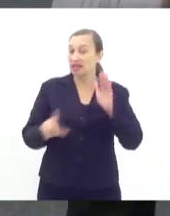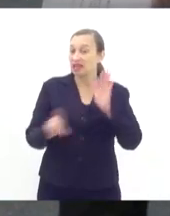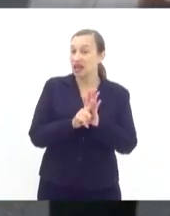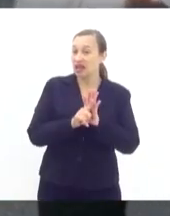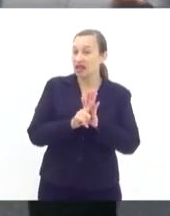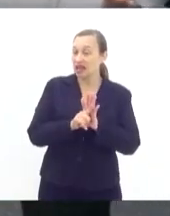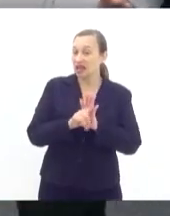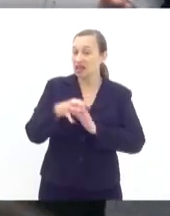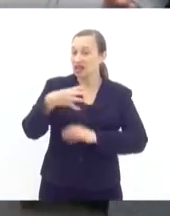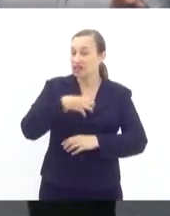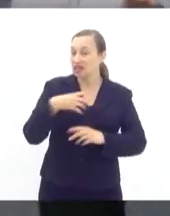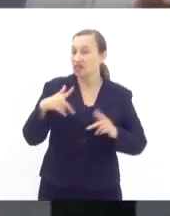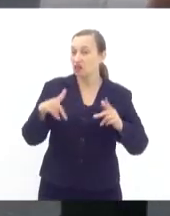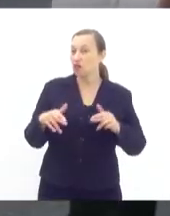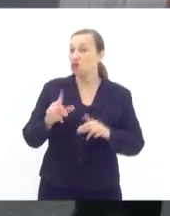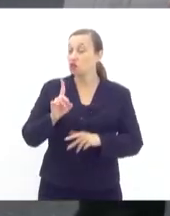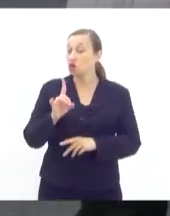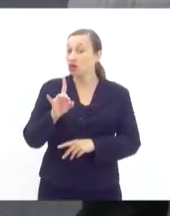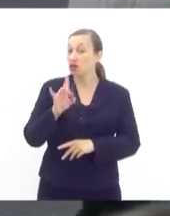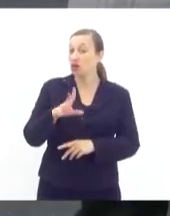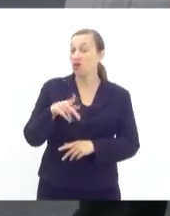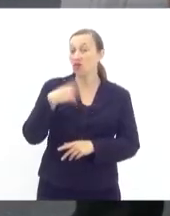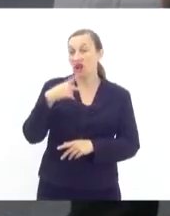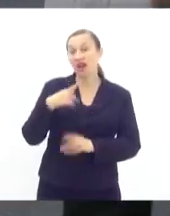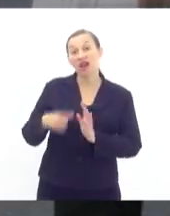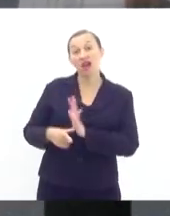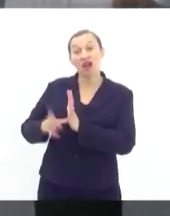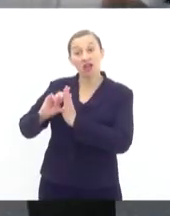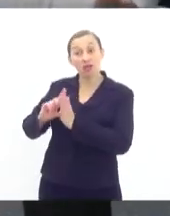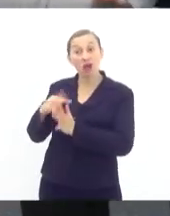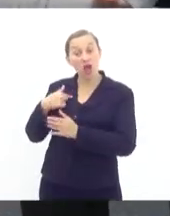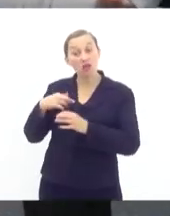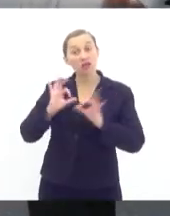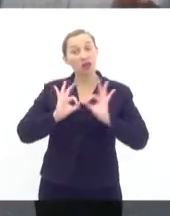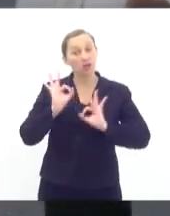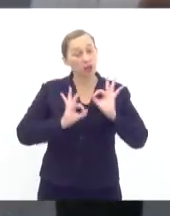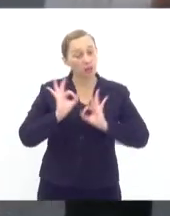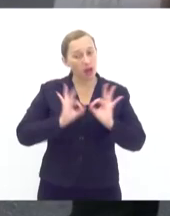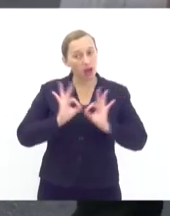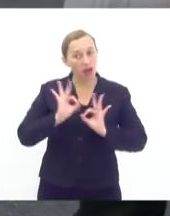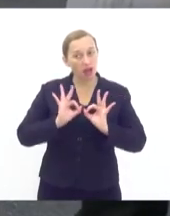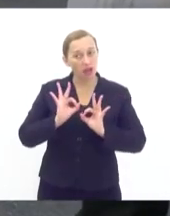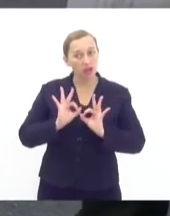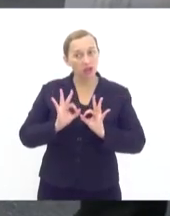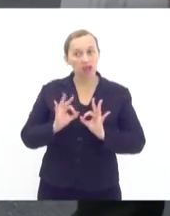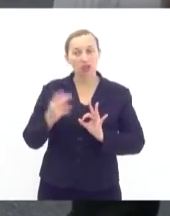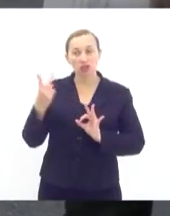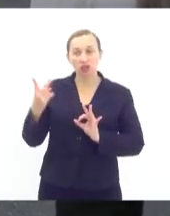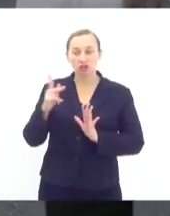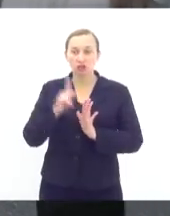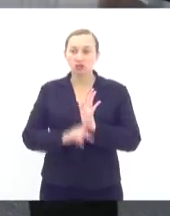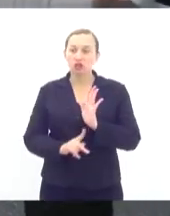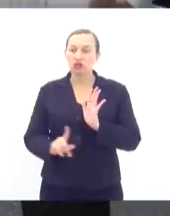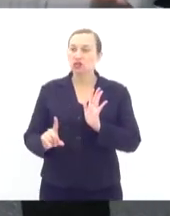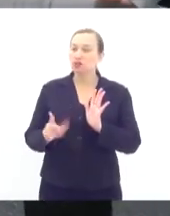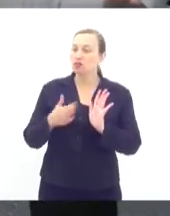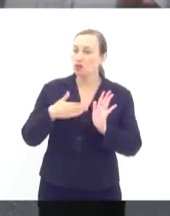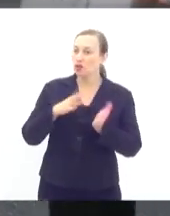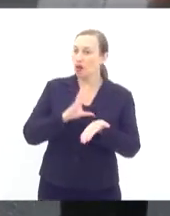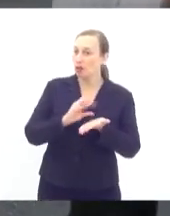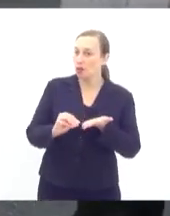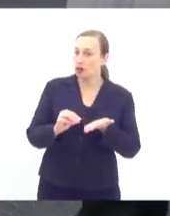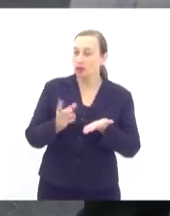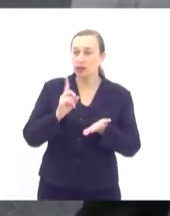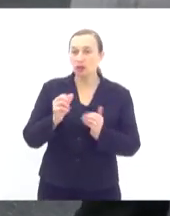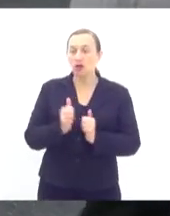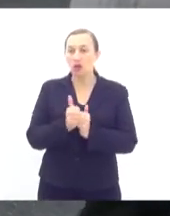Eu só não fiz menção antes porque tava me preparando lá em cima que tinha dois projetos meus na pauta não